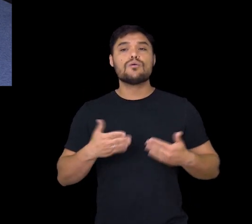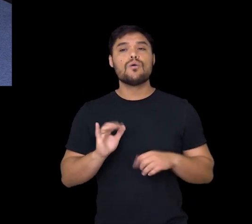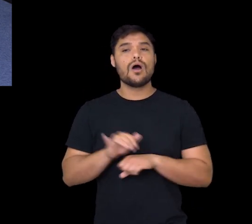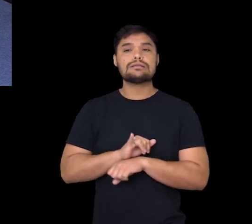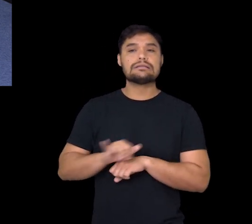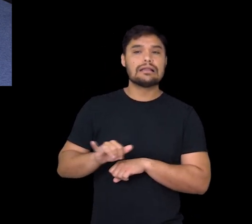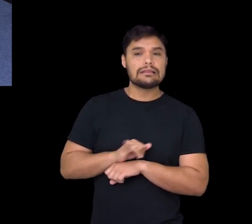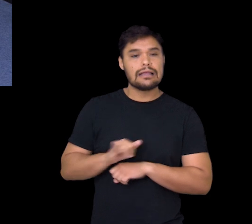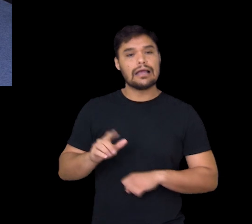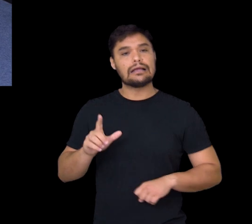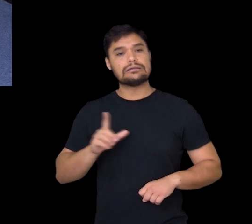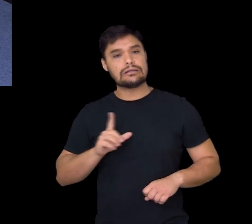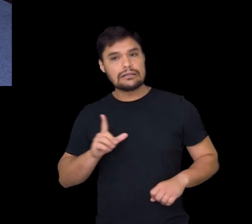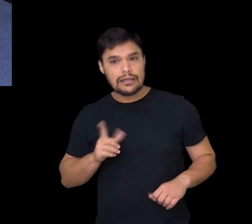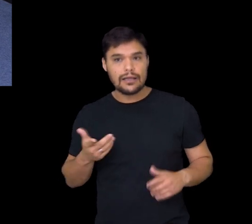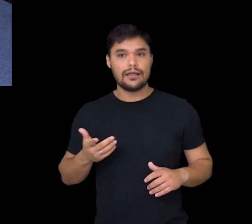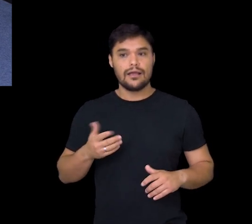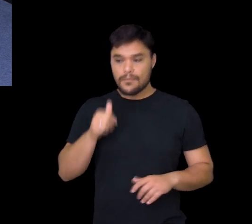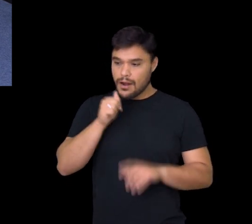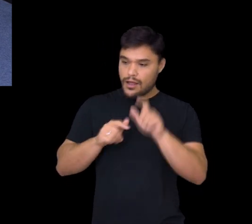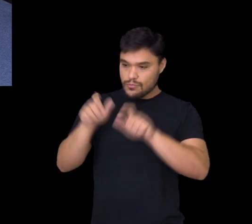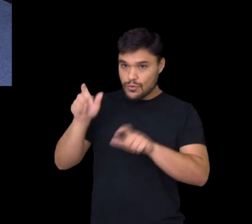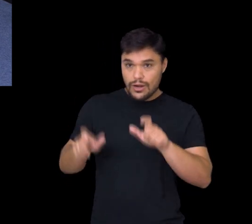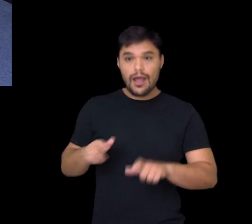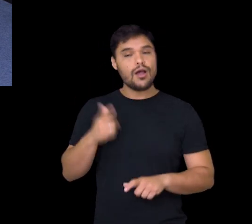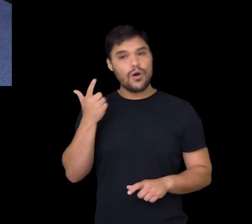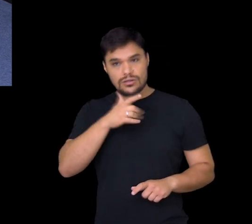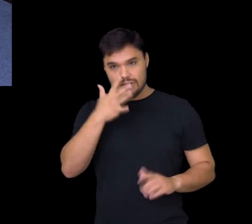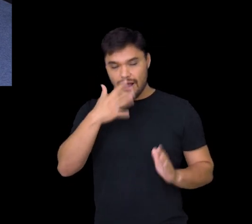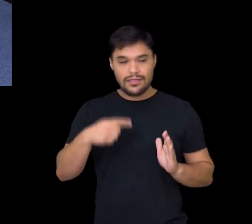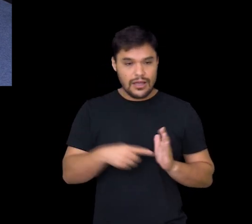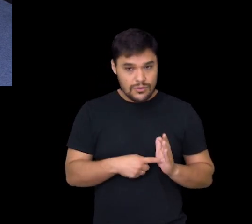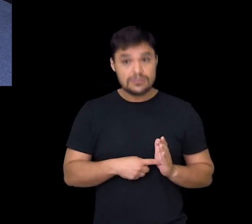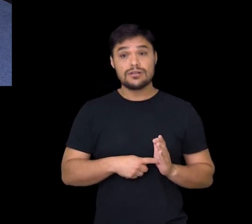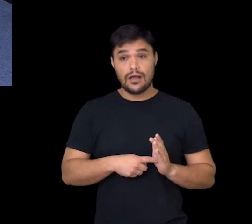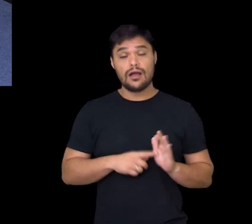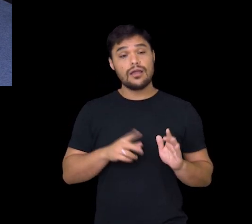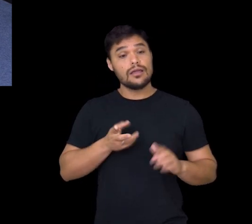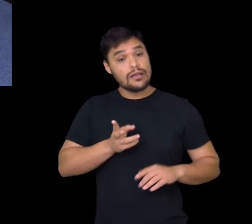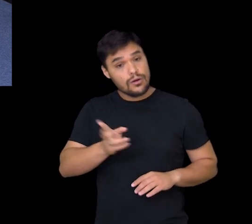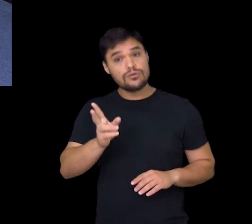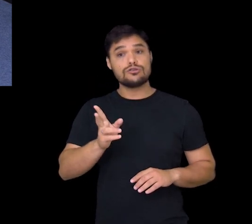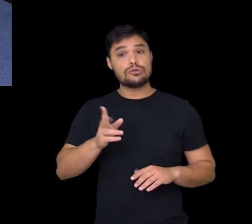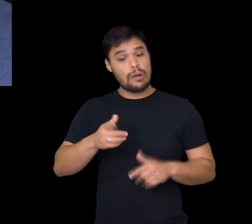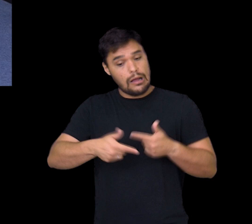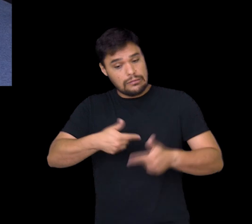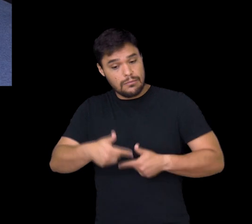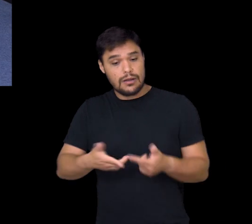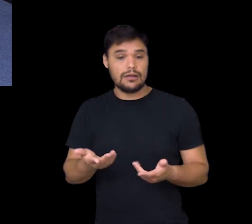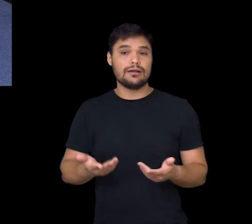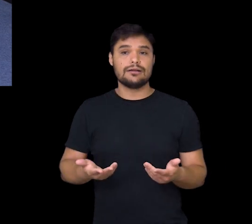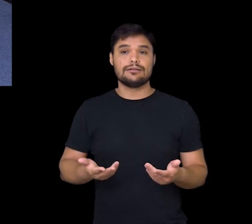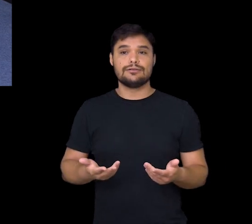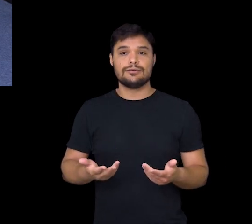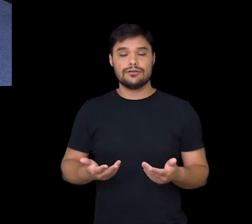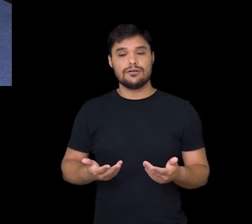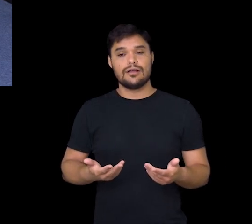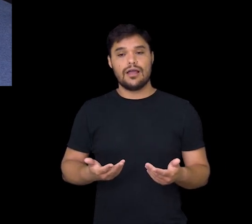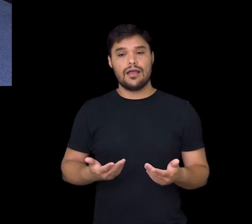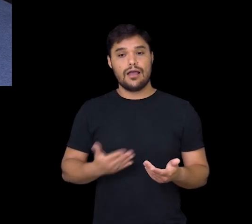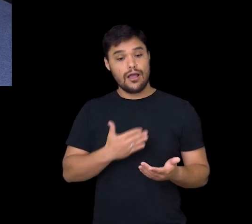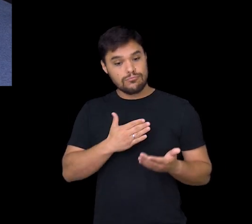Que mecanismos estão à disposição para que elas consigam denunciar e continuar a carreira,